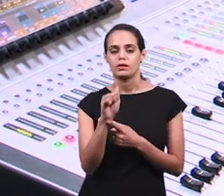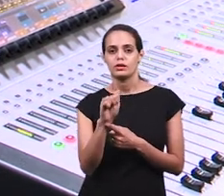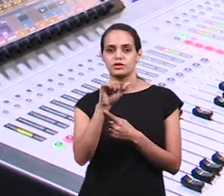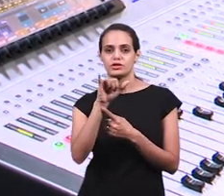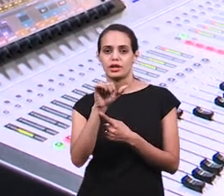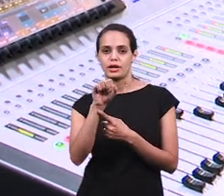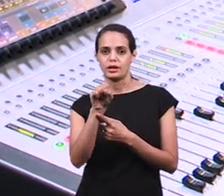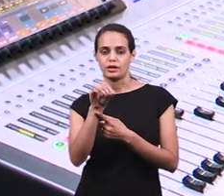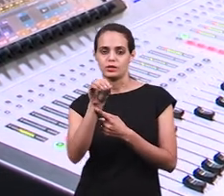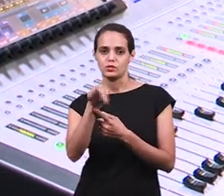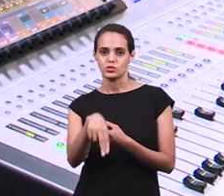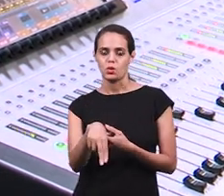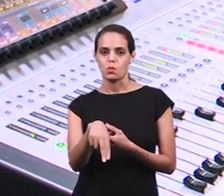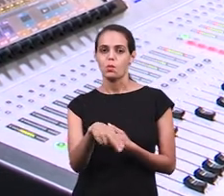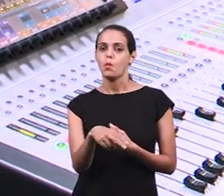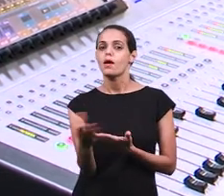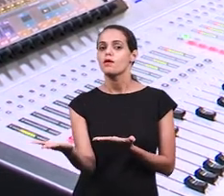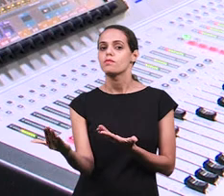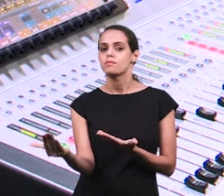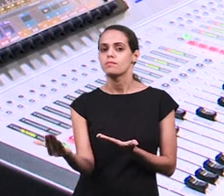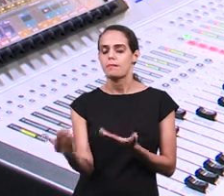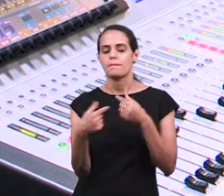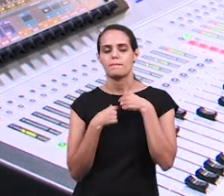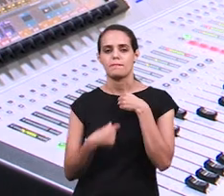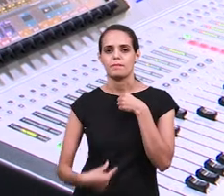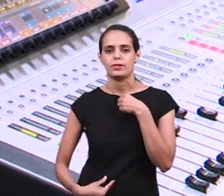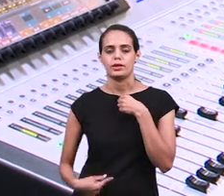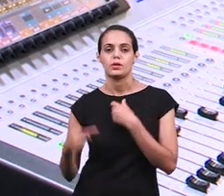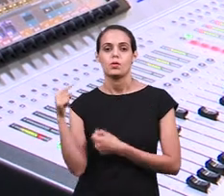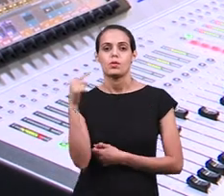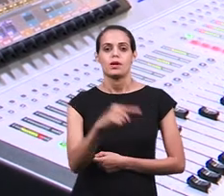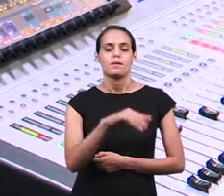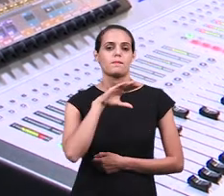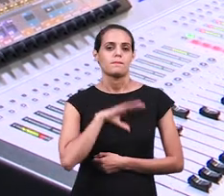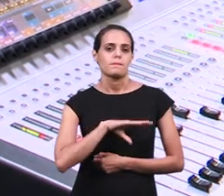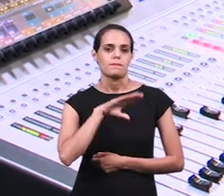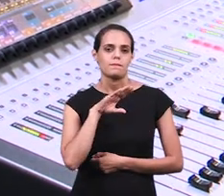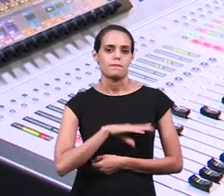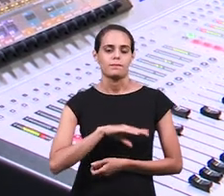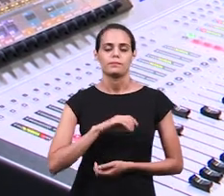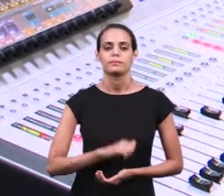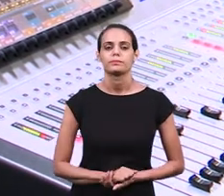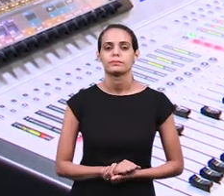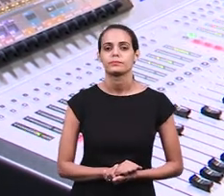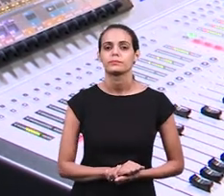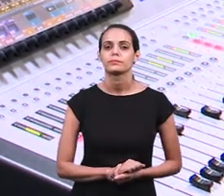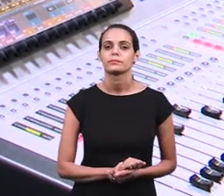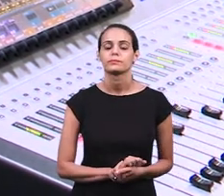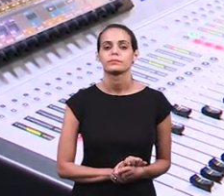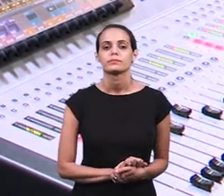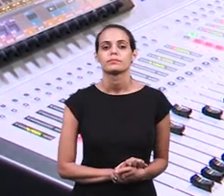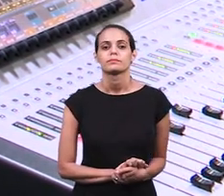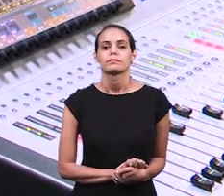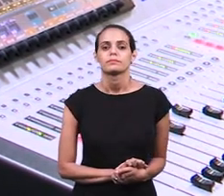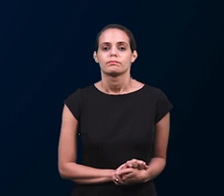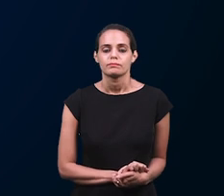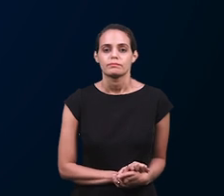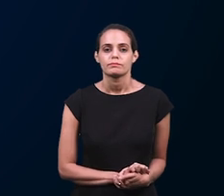Jailson. O Jailson é um jovem obreiro da nossa igreja em Porto, lá em Portugal. Jailson agora vai nos dar esta